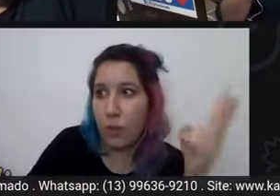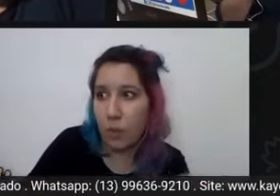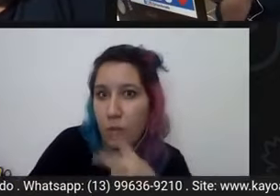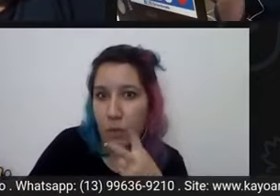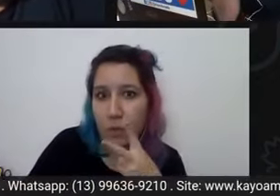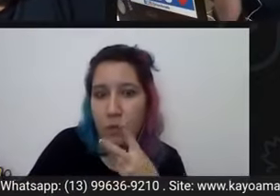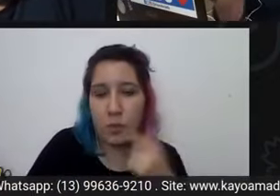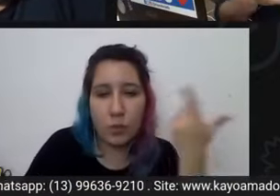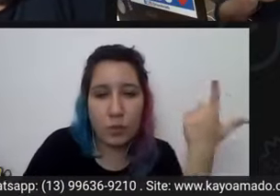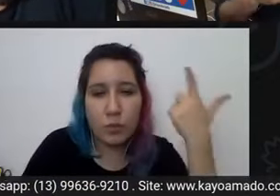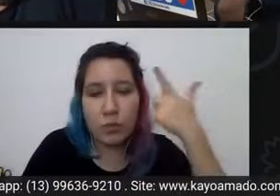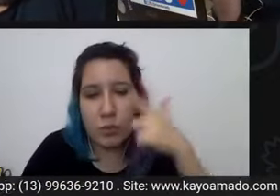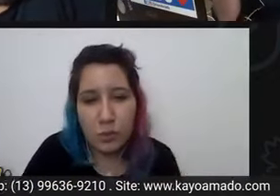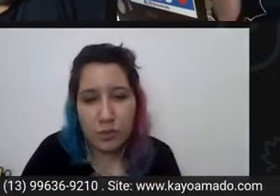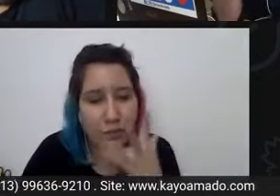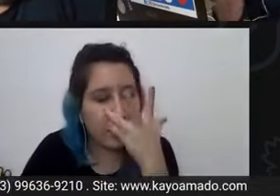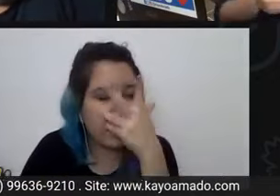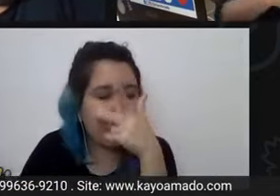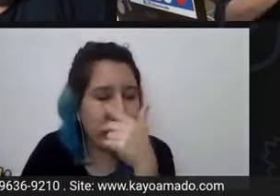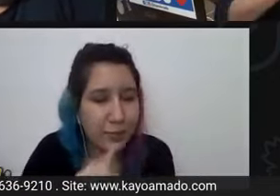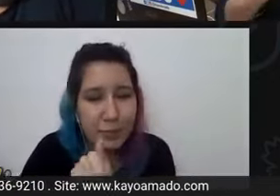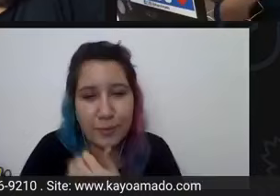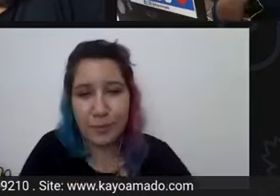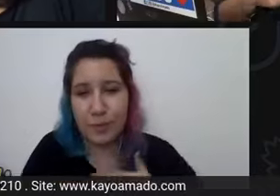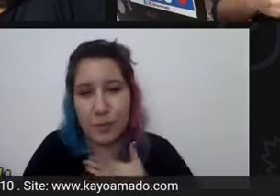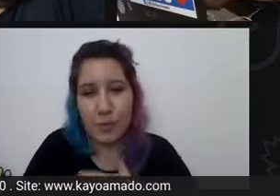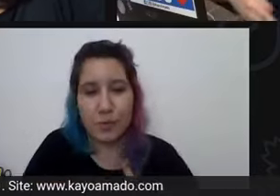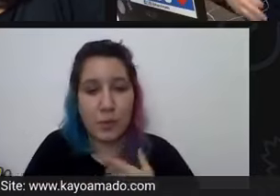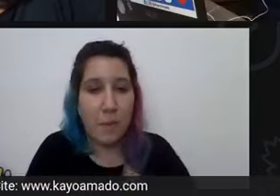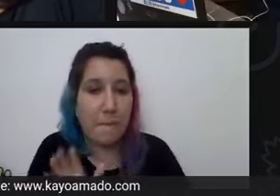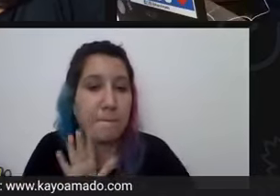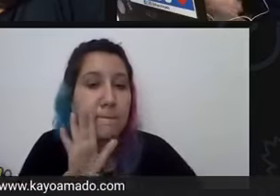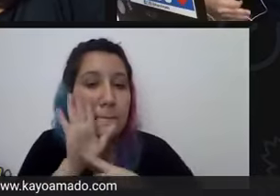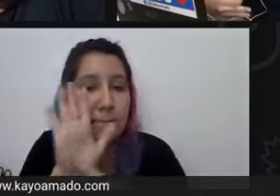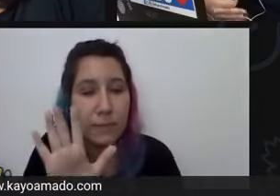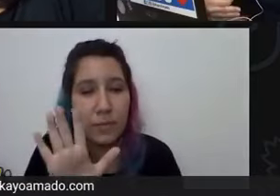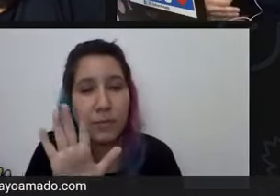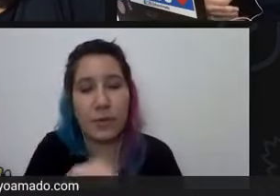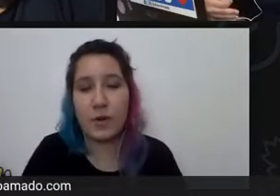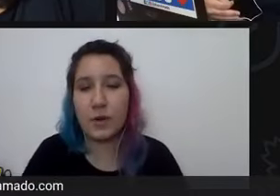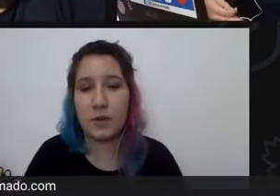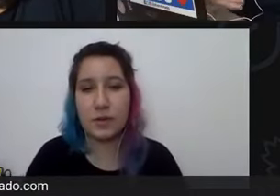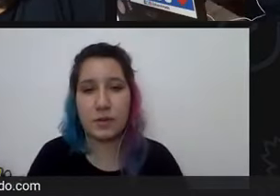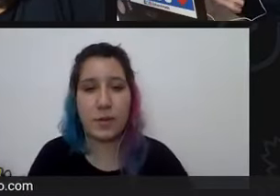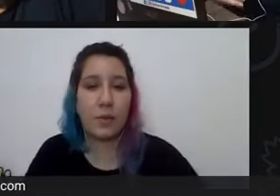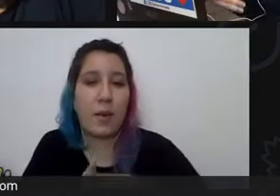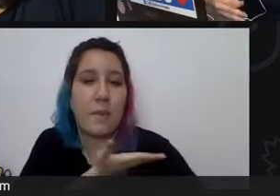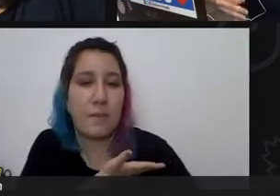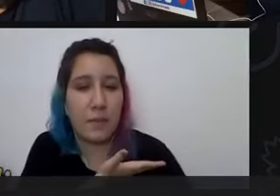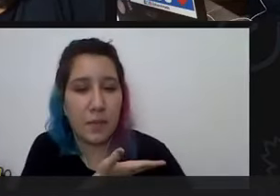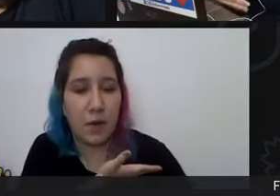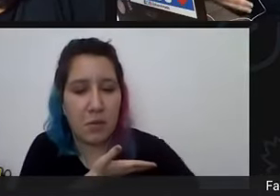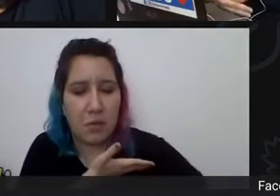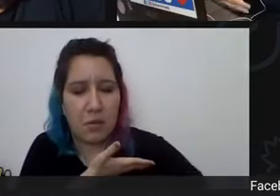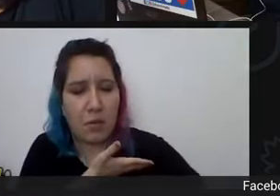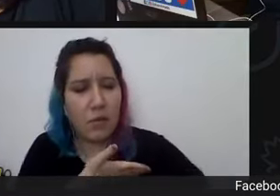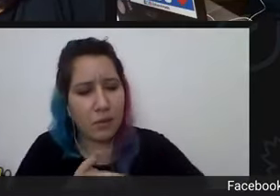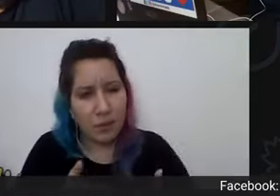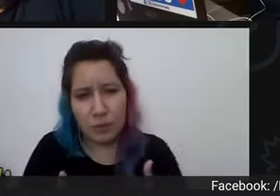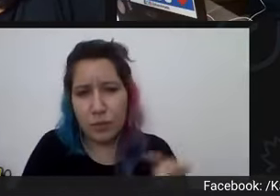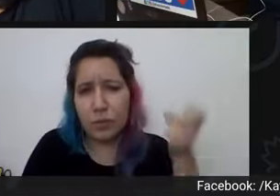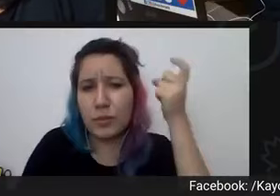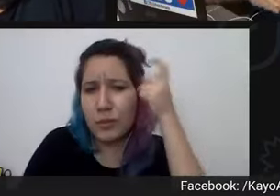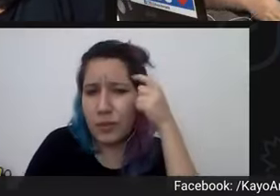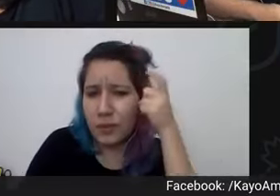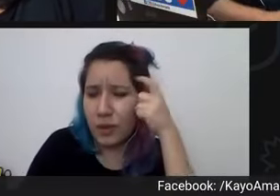a gente. Coisa linda, gostou, compartilha, passa adiante, fala, aqui tem ideia, aqui tem caminhos para mudar essa cidade,